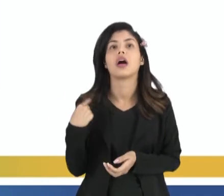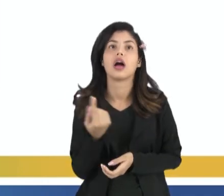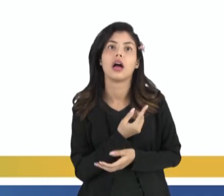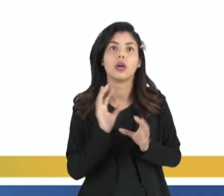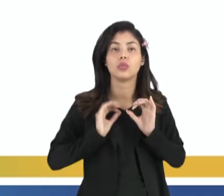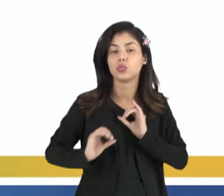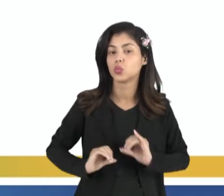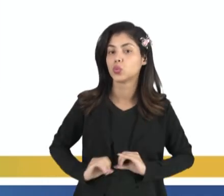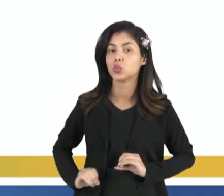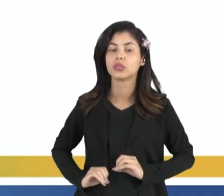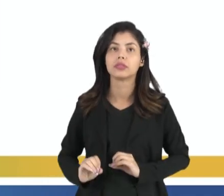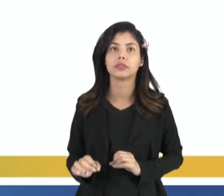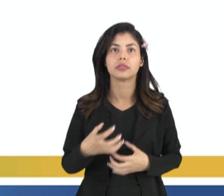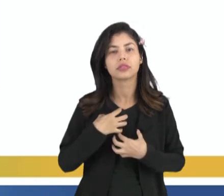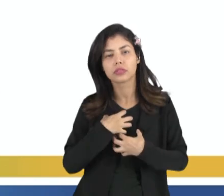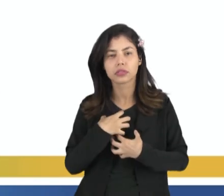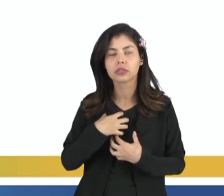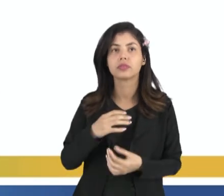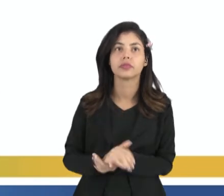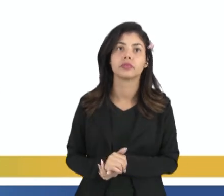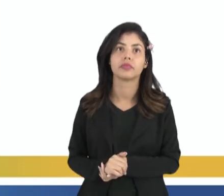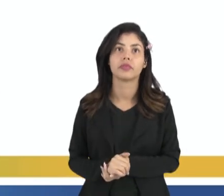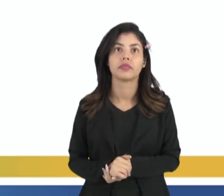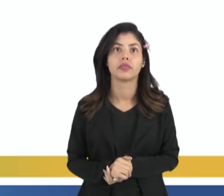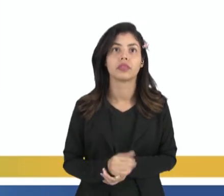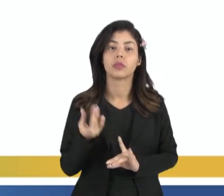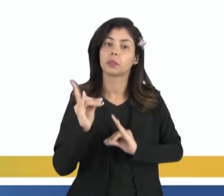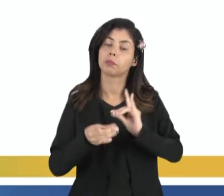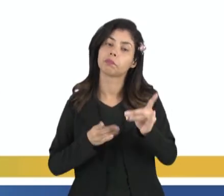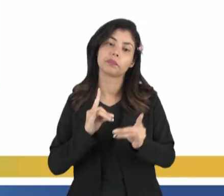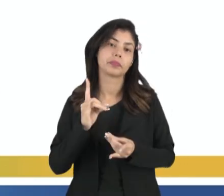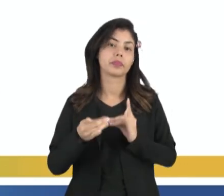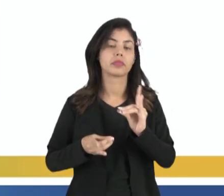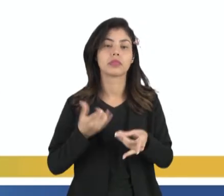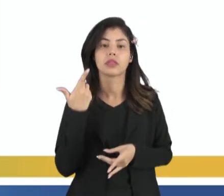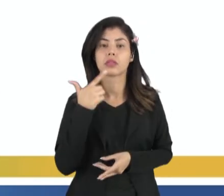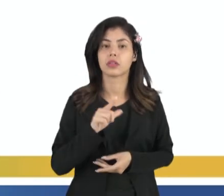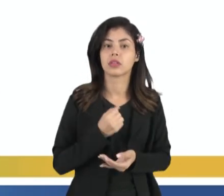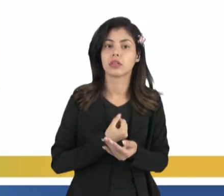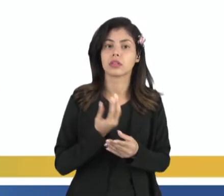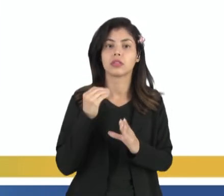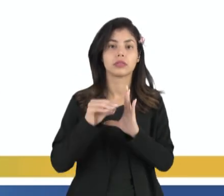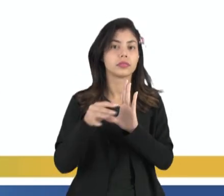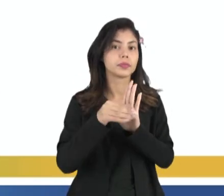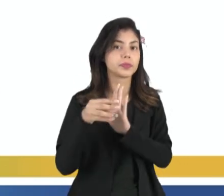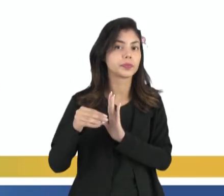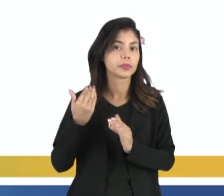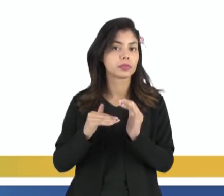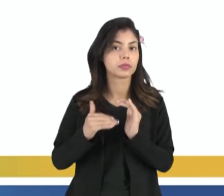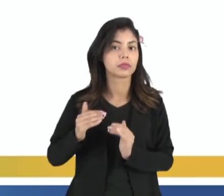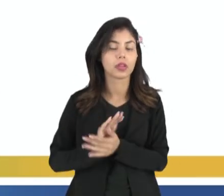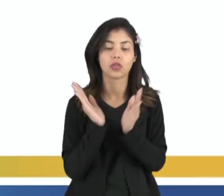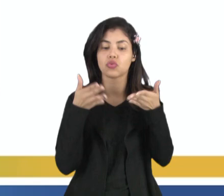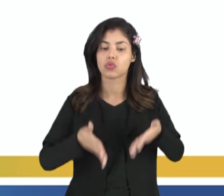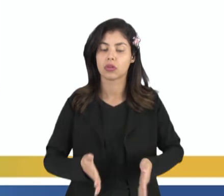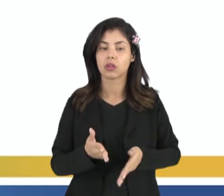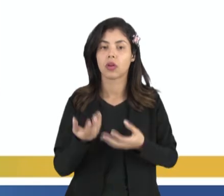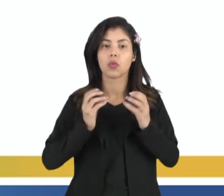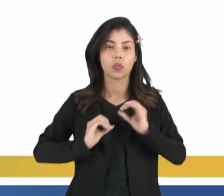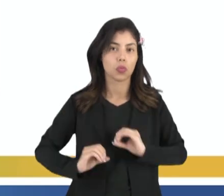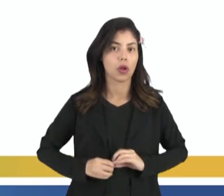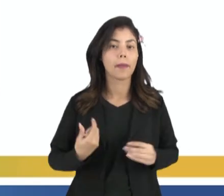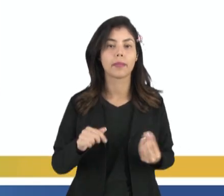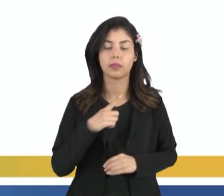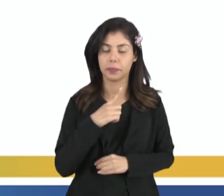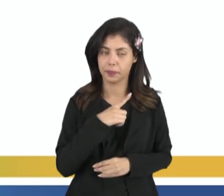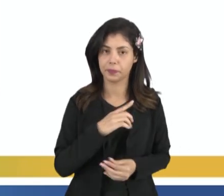nossos órgãos dos sentidos. E os nossos hormônios, eles vão conseguir ser transportados, vão conseguir chegar até o órgão que